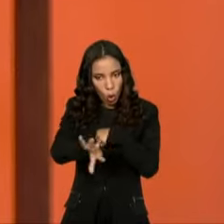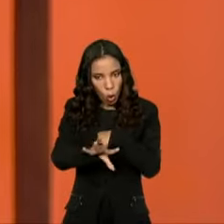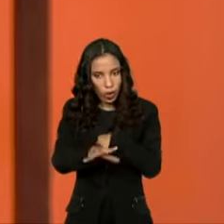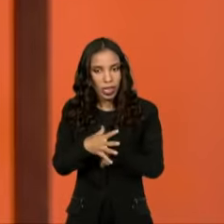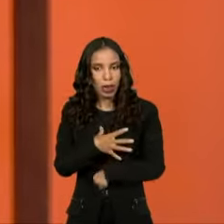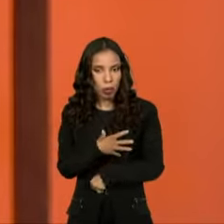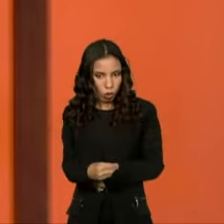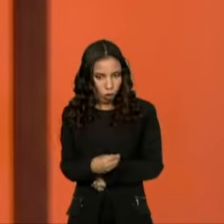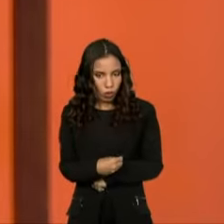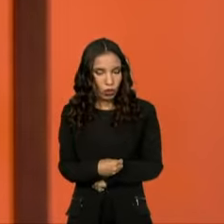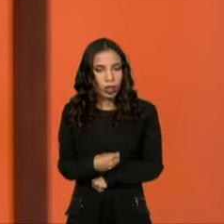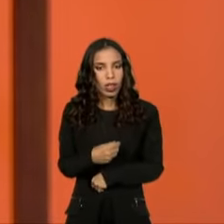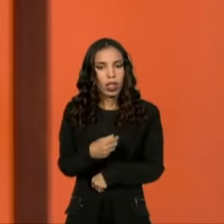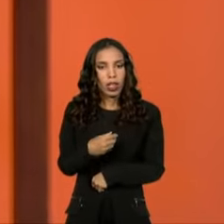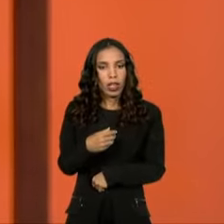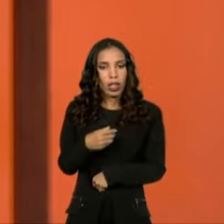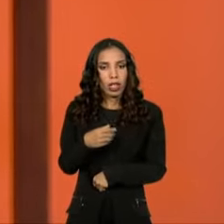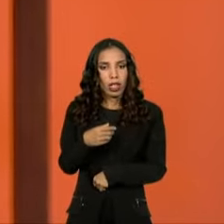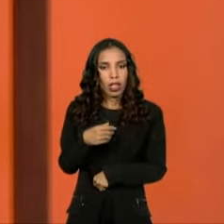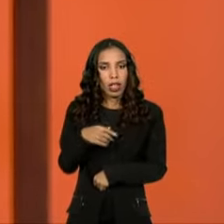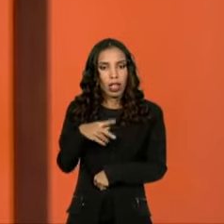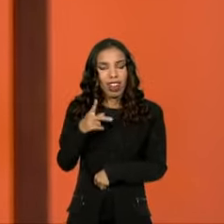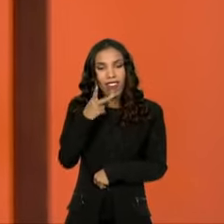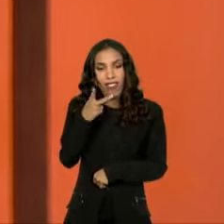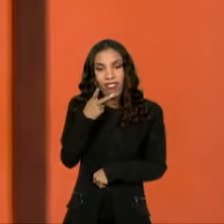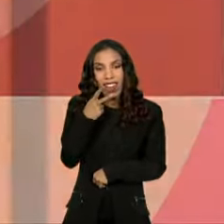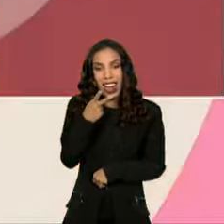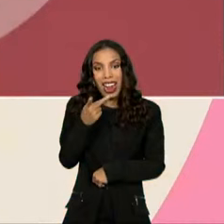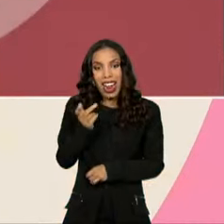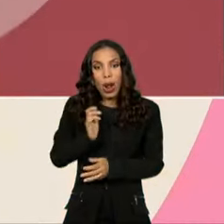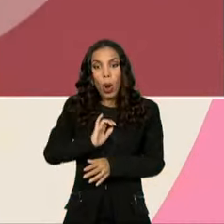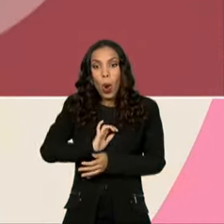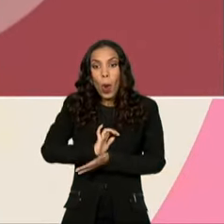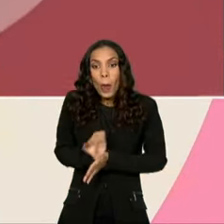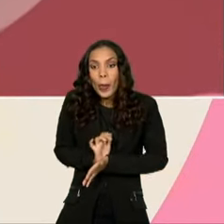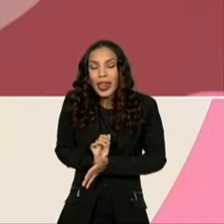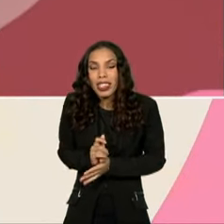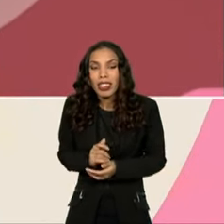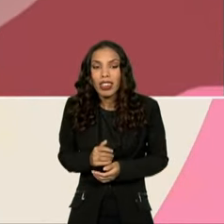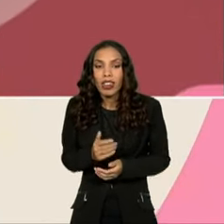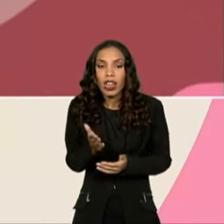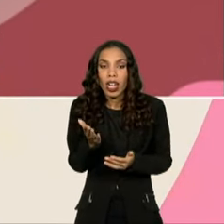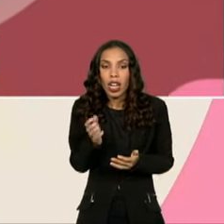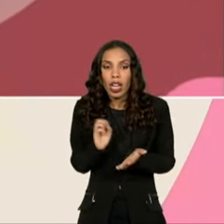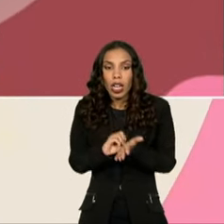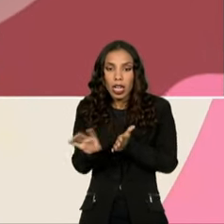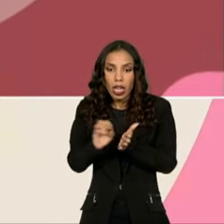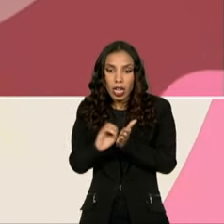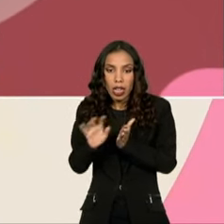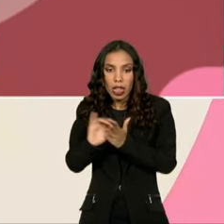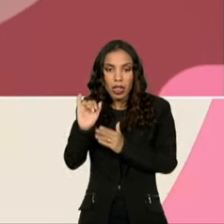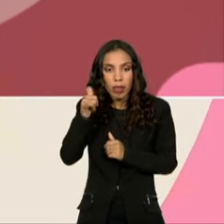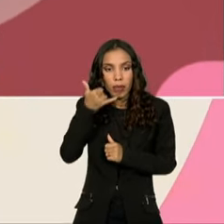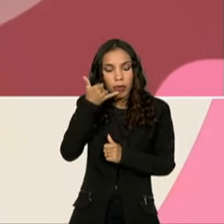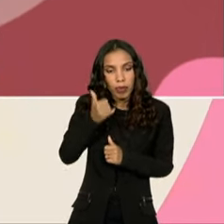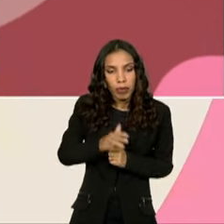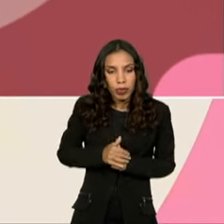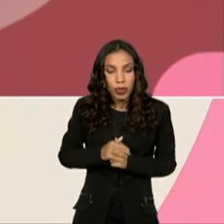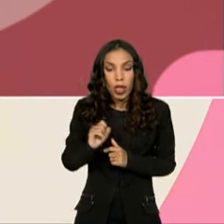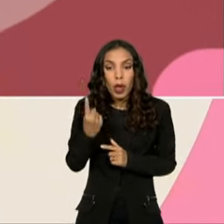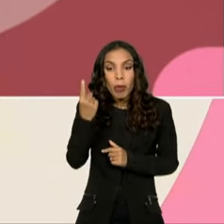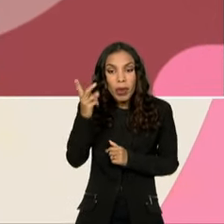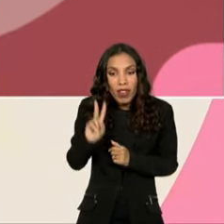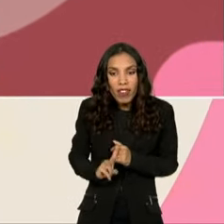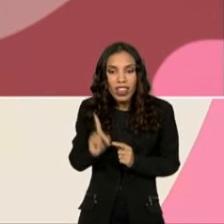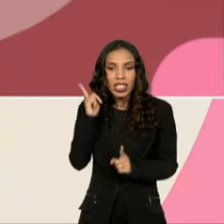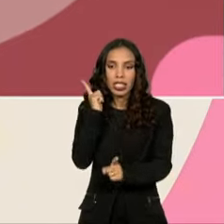né? Porque você se autopunia também, você se autopreconceituava, assim, né? Eu vinha conversando com eles só por mensagem e telefone. Era, ia ser a primeira vez que